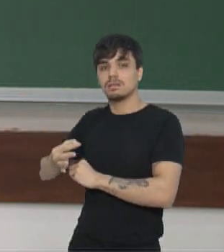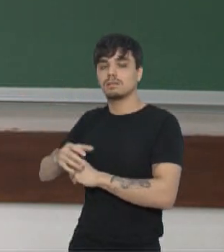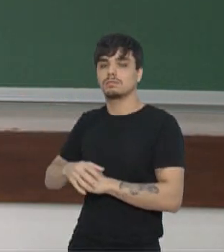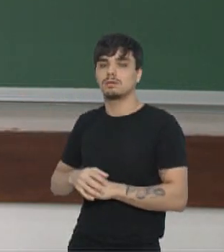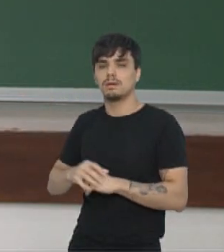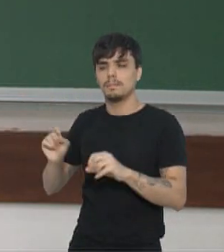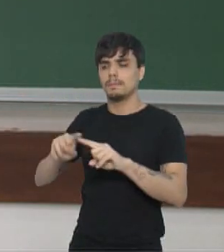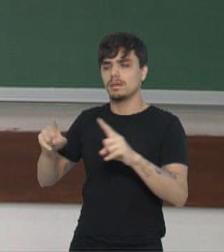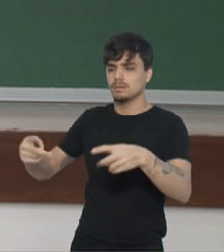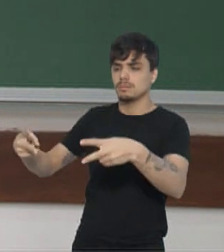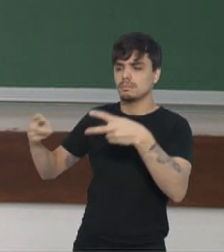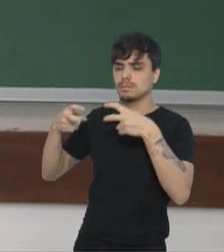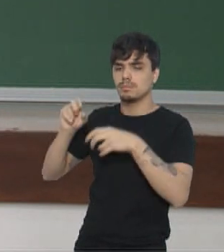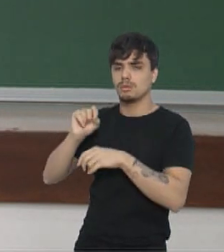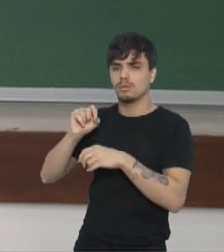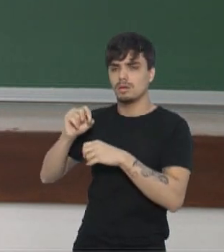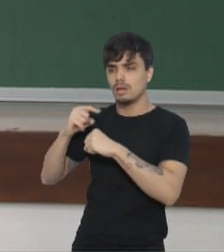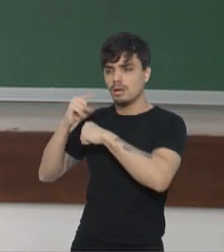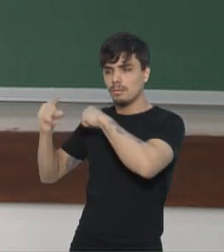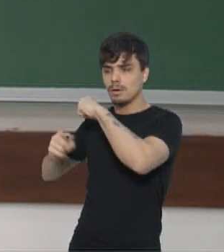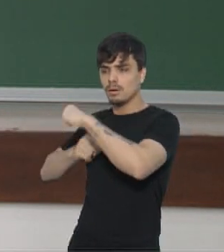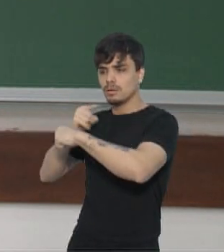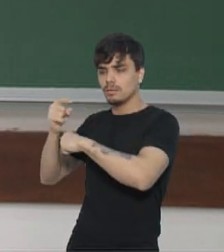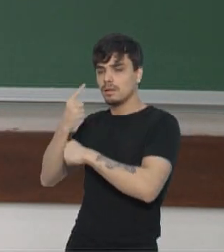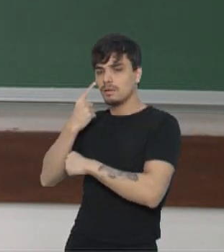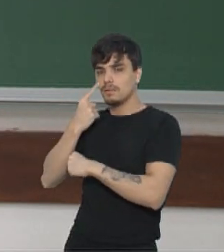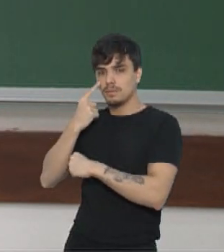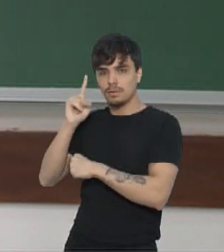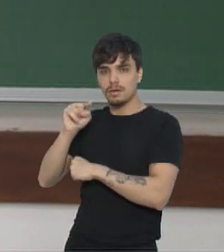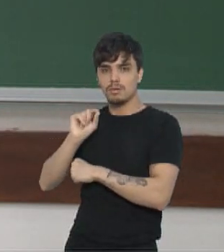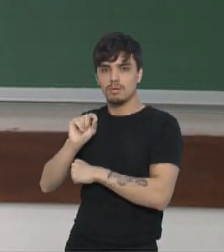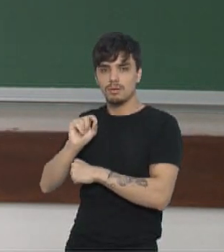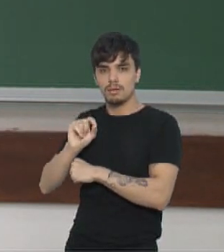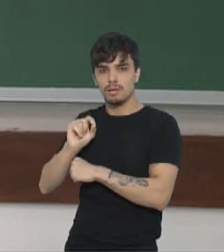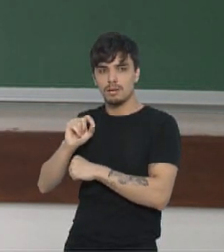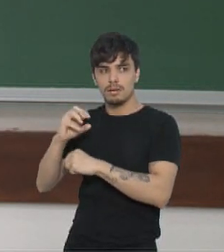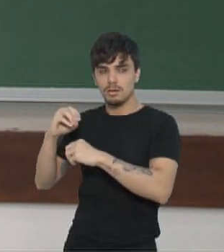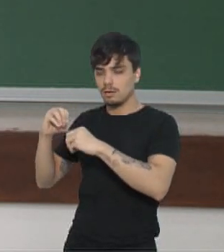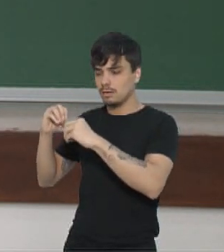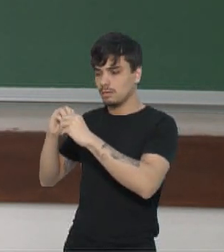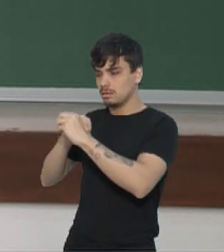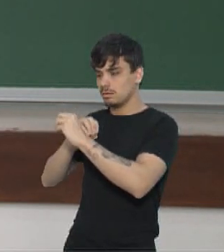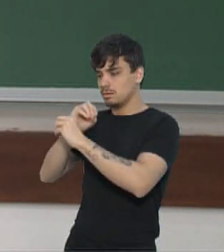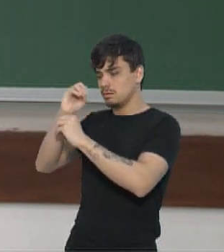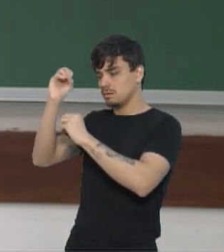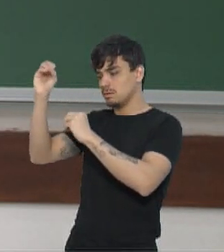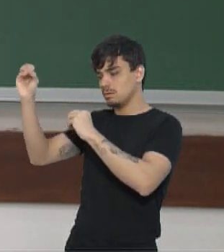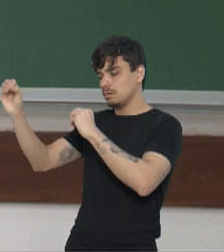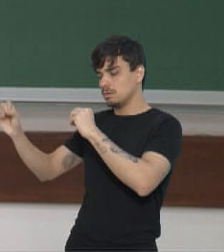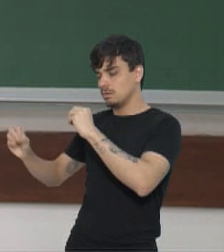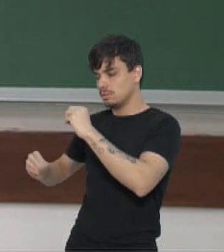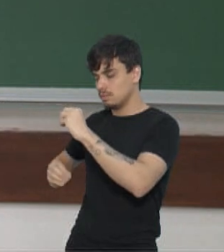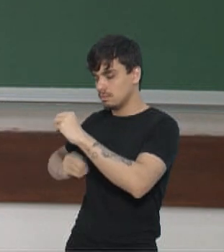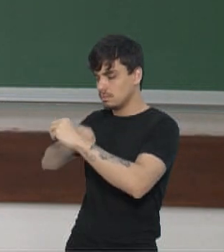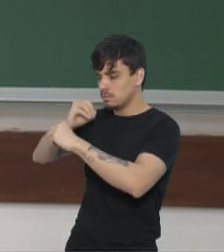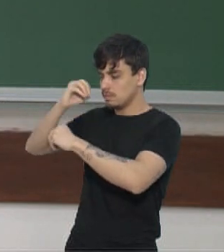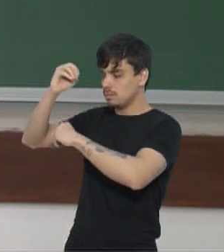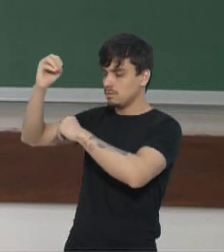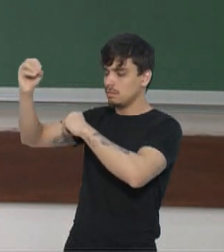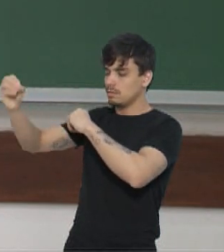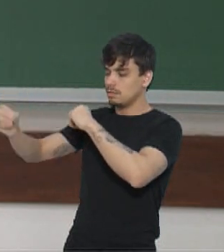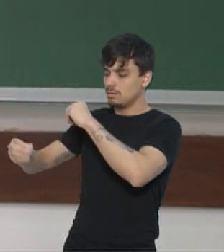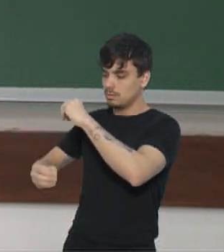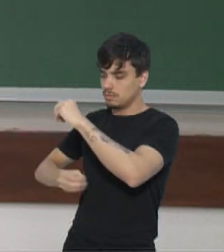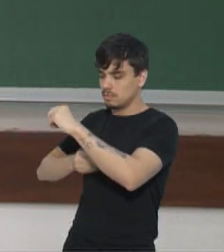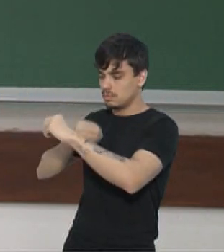Mas ao observar como Marte se movimentava, ele viu que era mais sentido se fosse elíptica, sabe? Um ovo